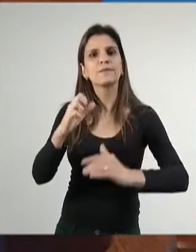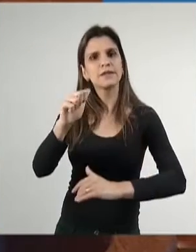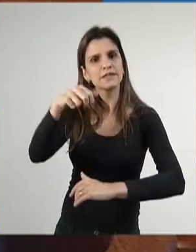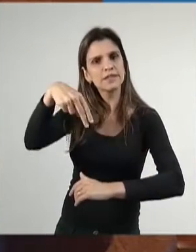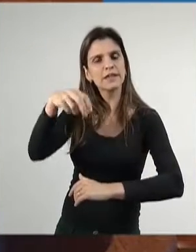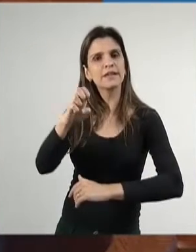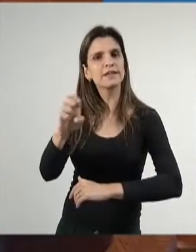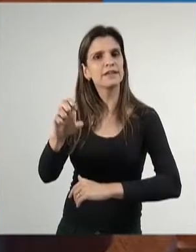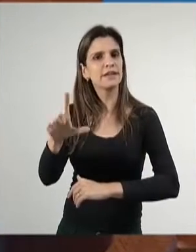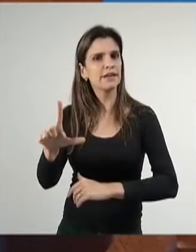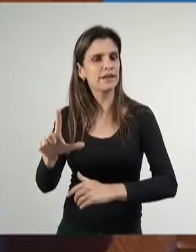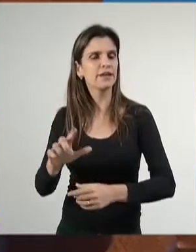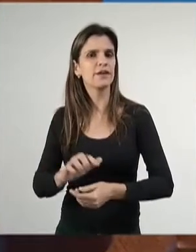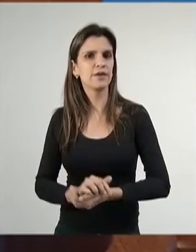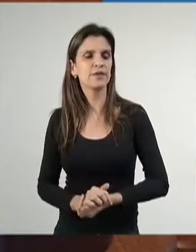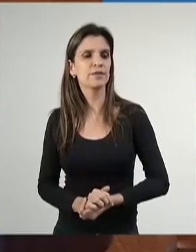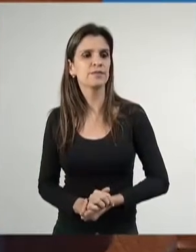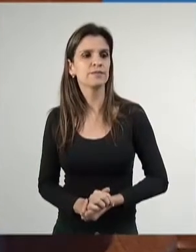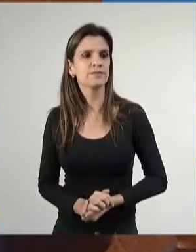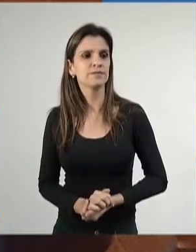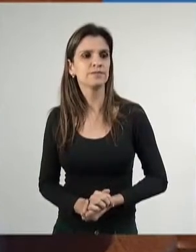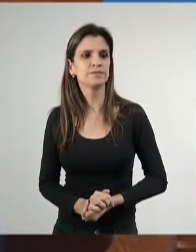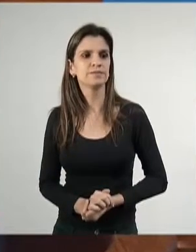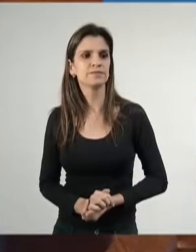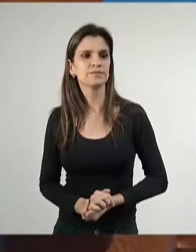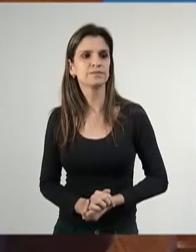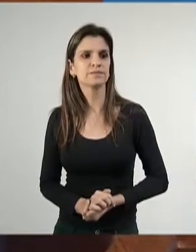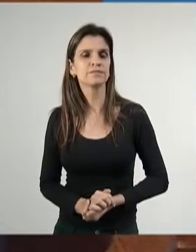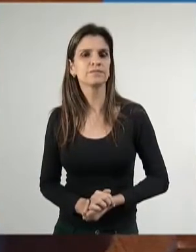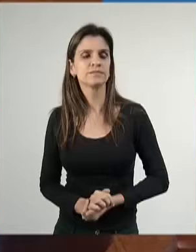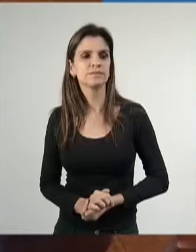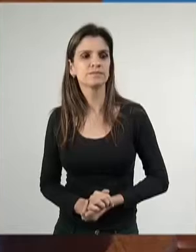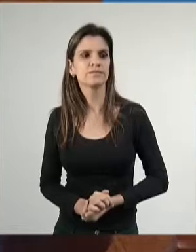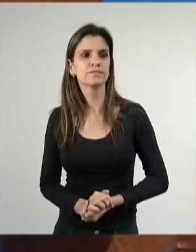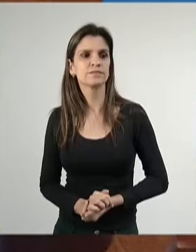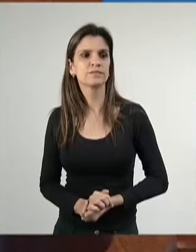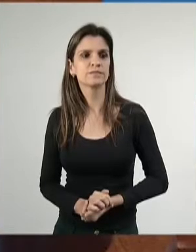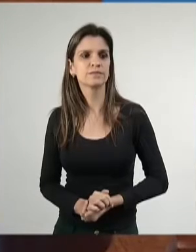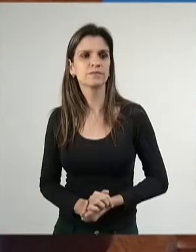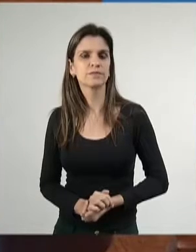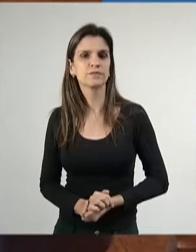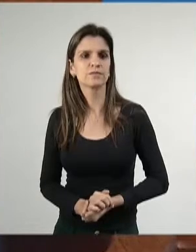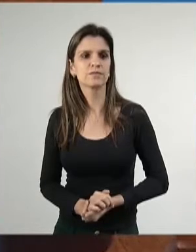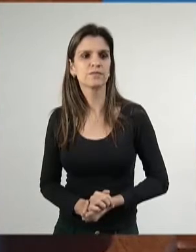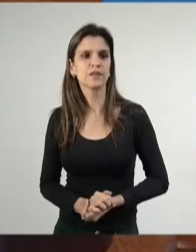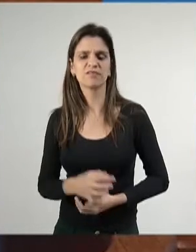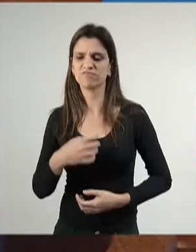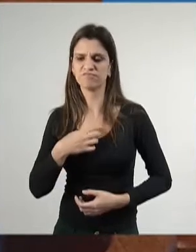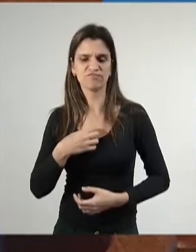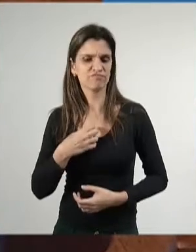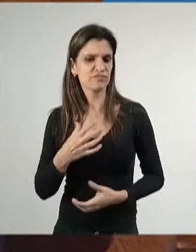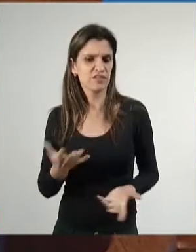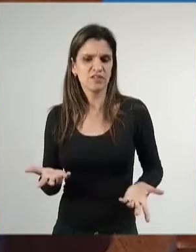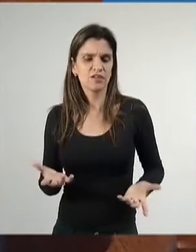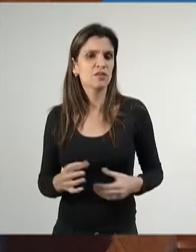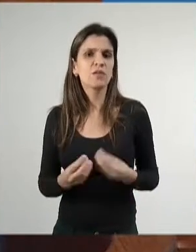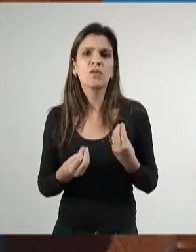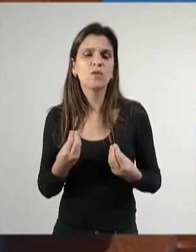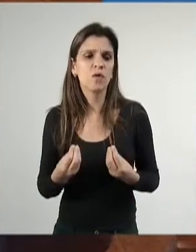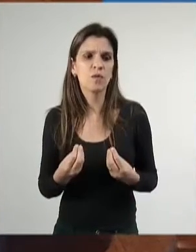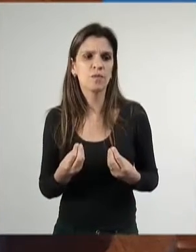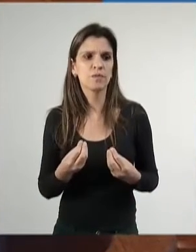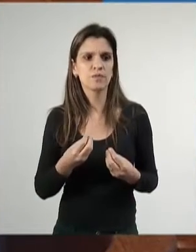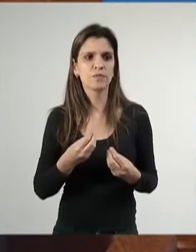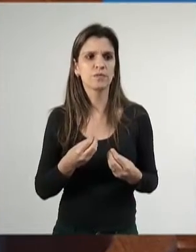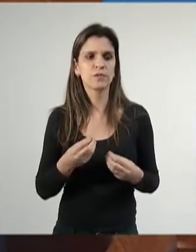aqui é o descontentamento que nós queremos demonstrar do sul mato-grossense em relação às altas contas